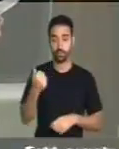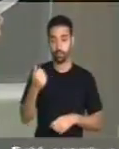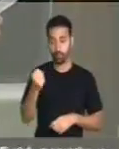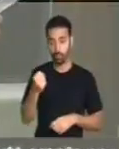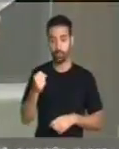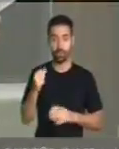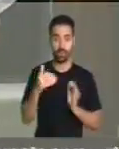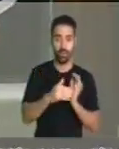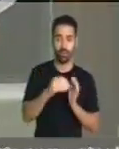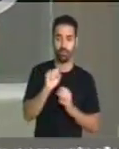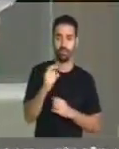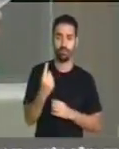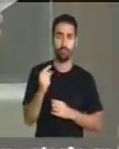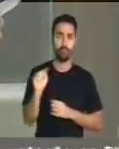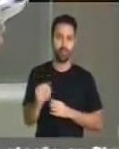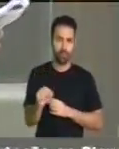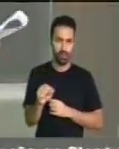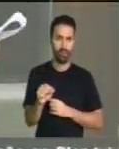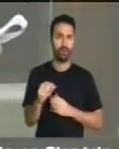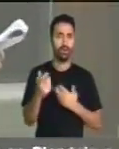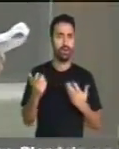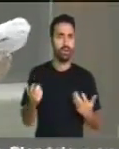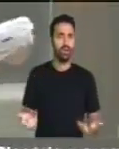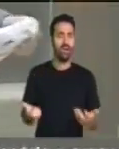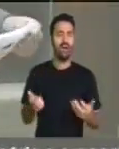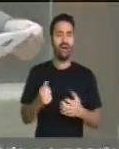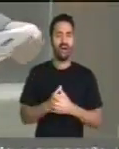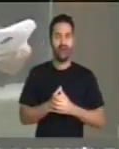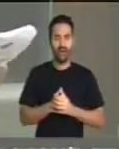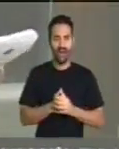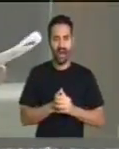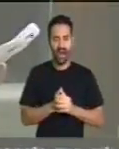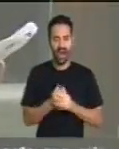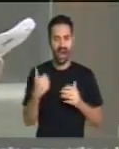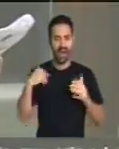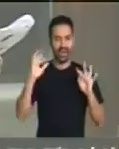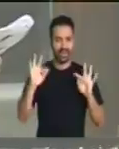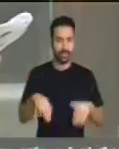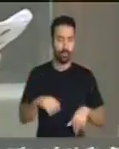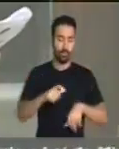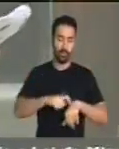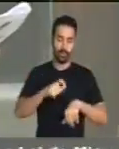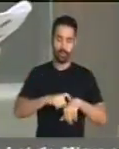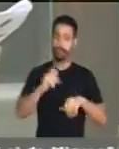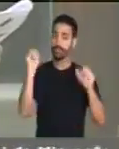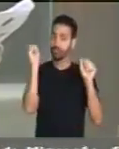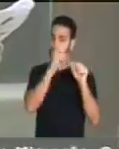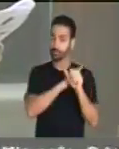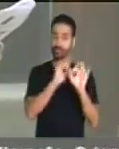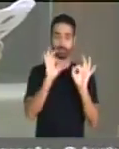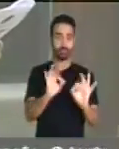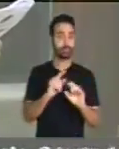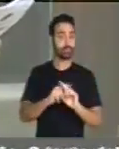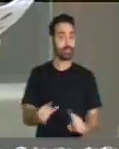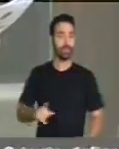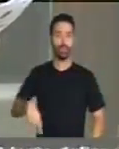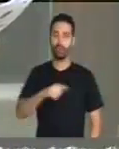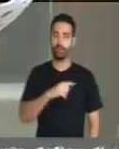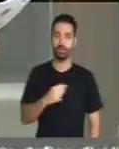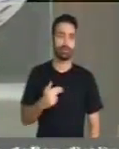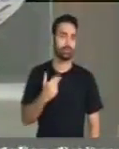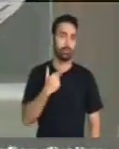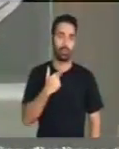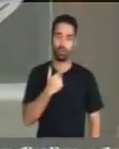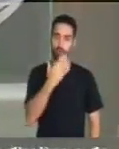até 81 mil. Dessa forma, encerro dizendo que o momento é crítico, mas não podemos deixar que